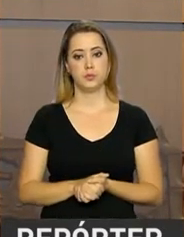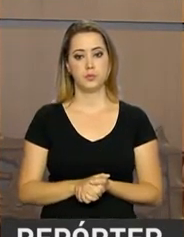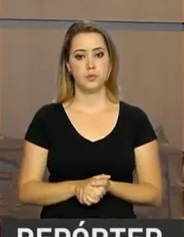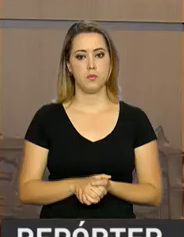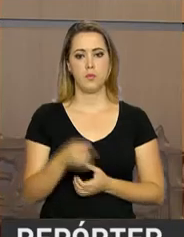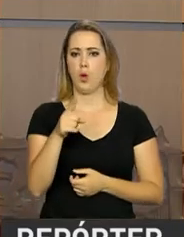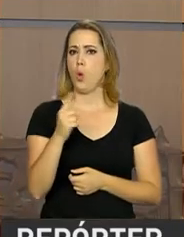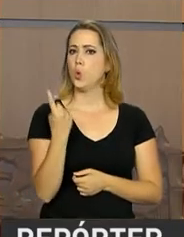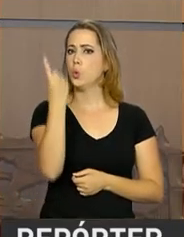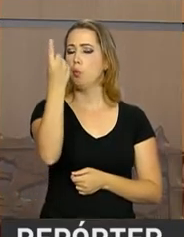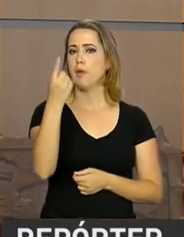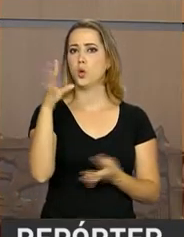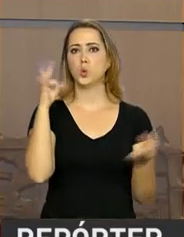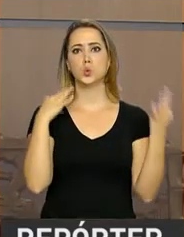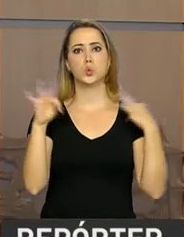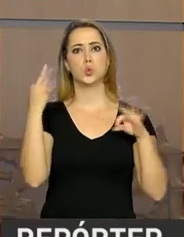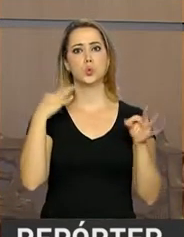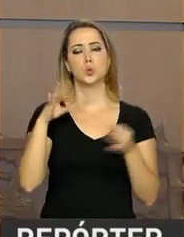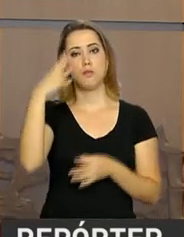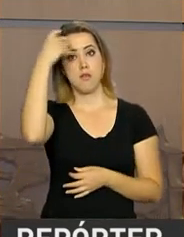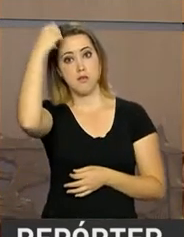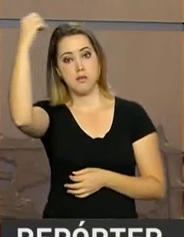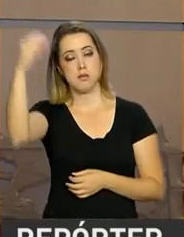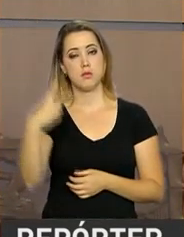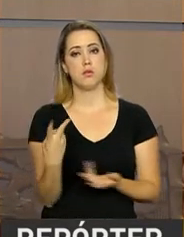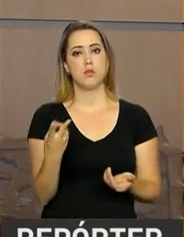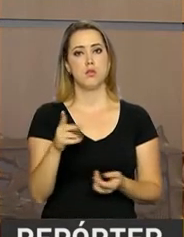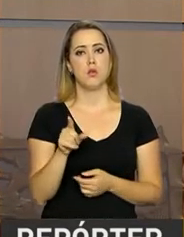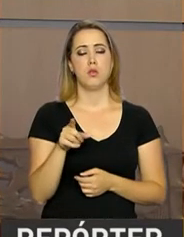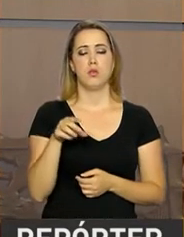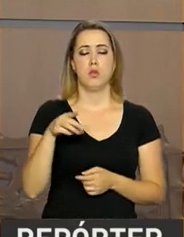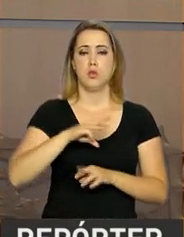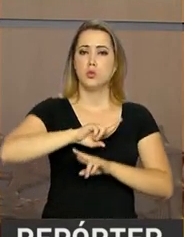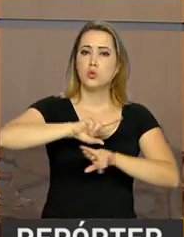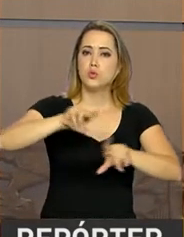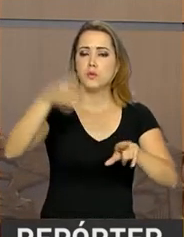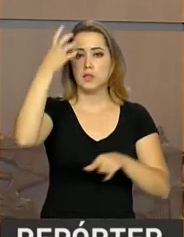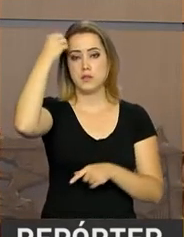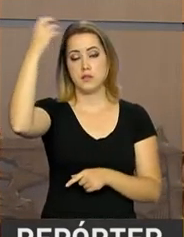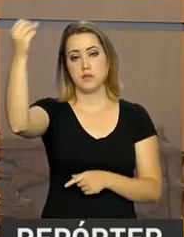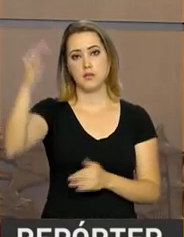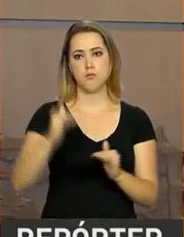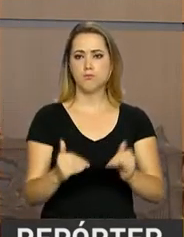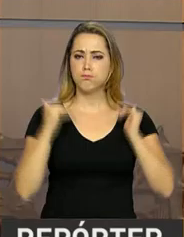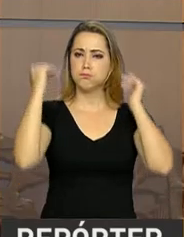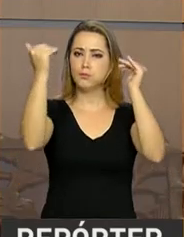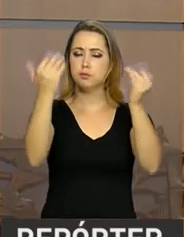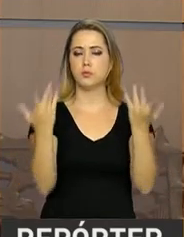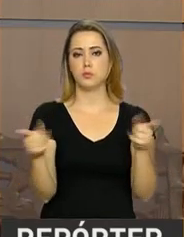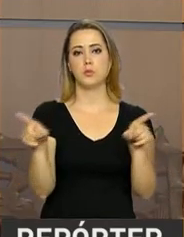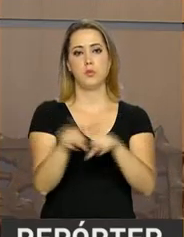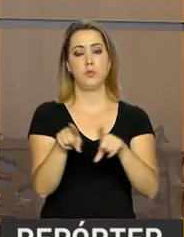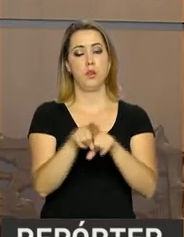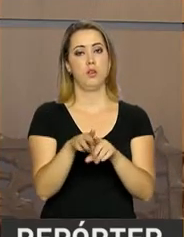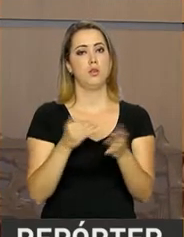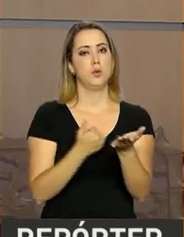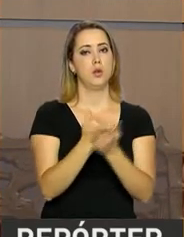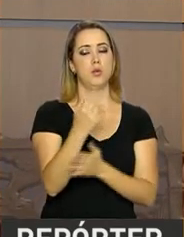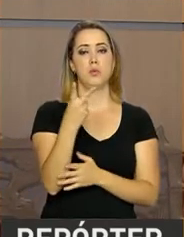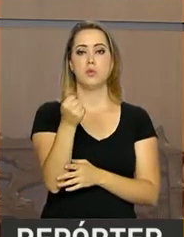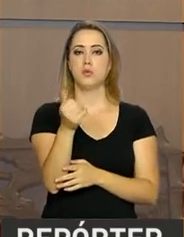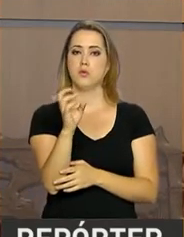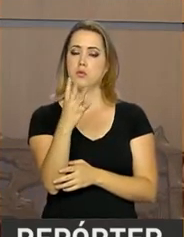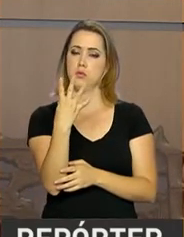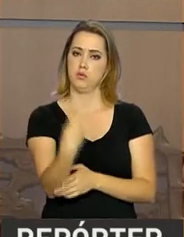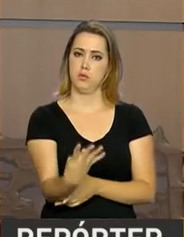290 bilhões de dólares gastos no ano de 2015 com as viagens além disso desde 2004 o governo